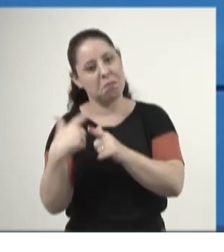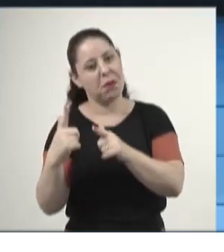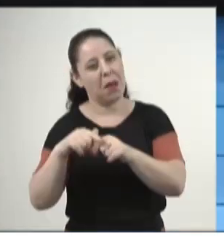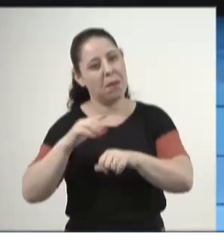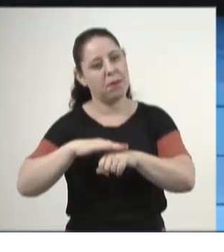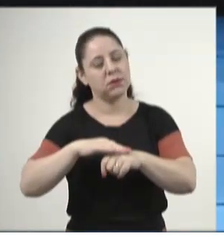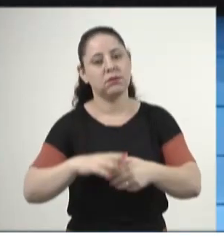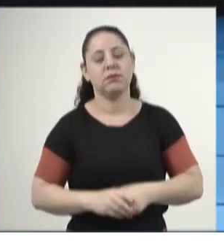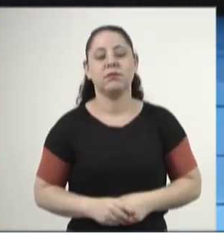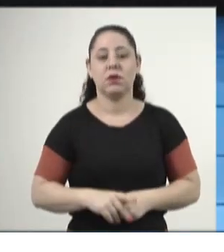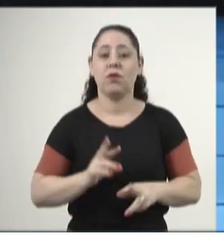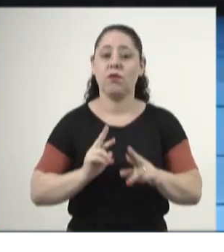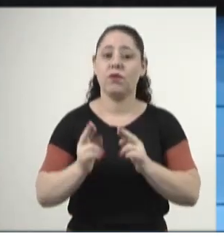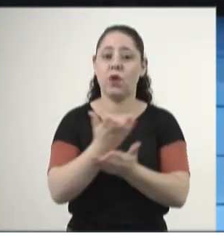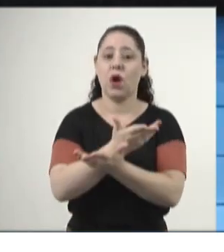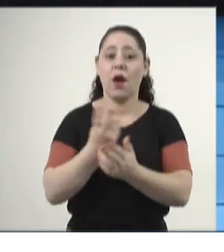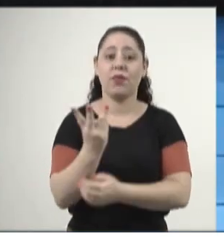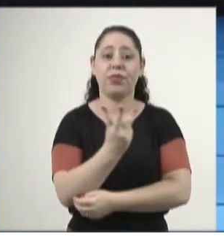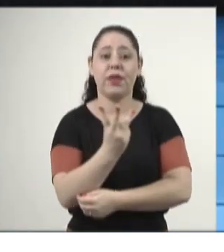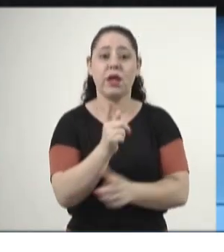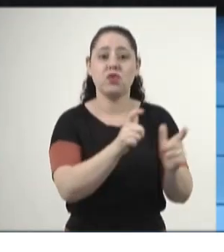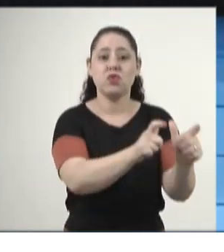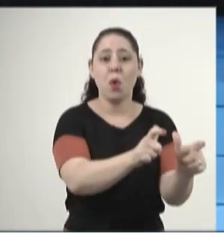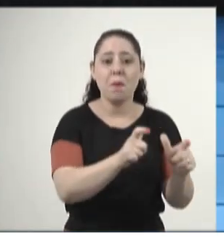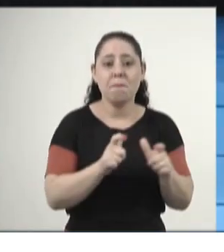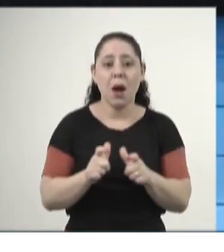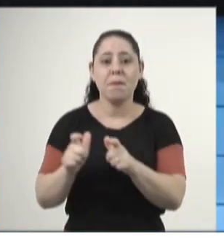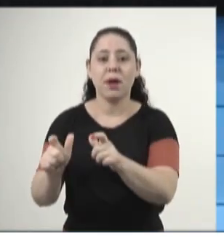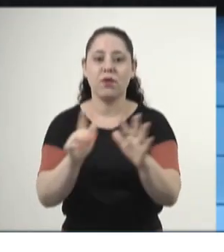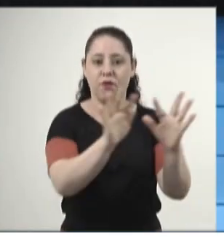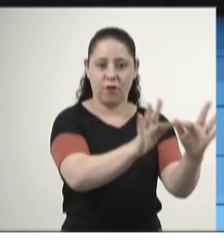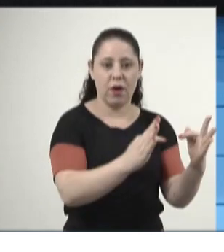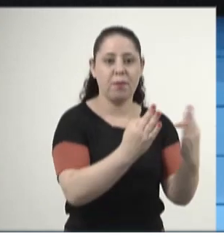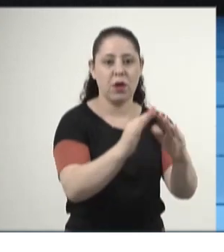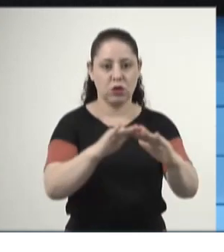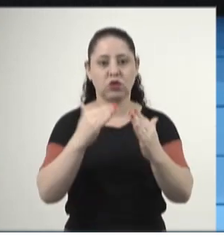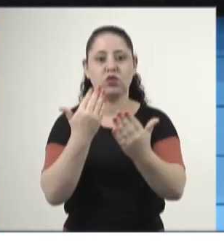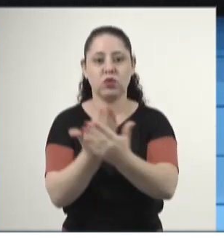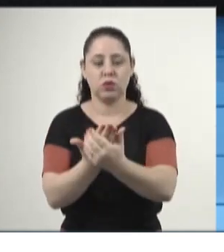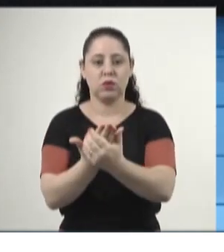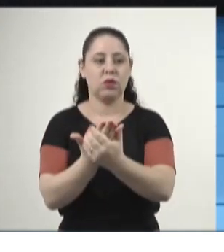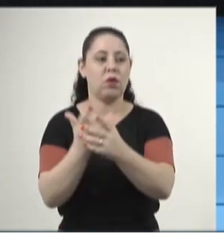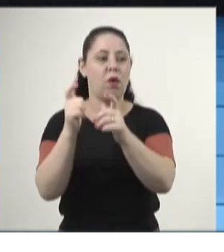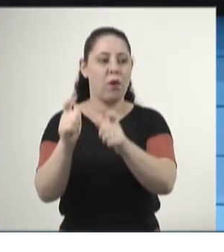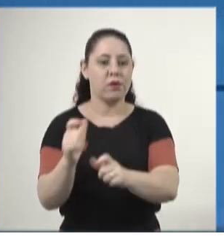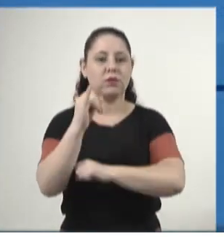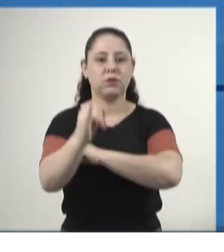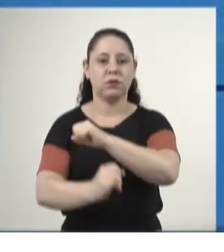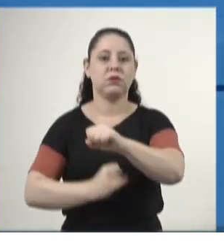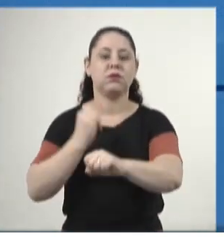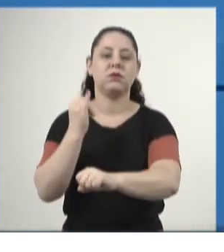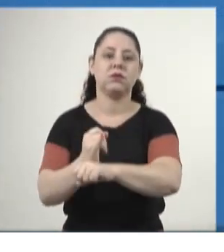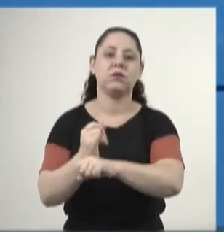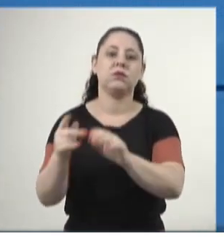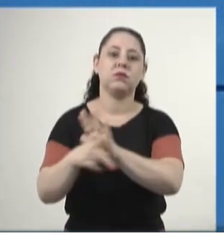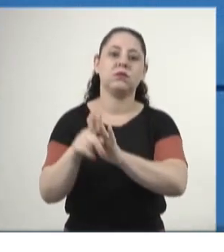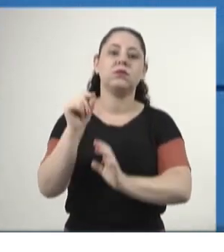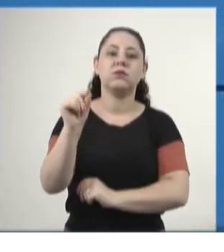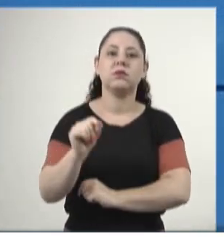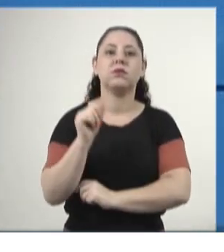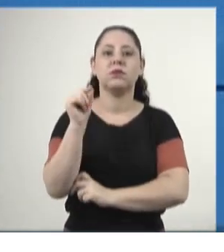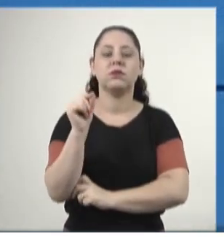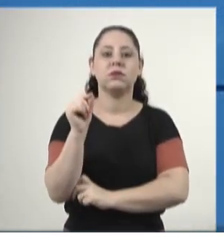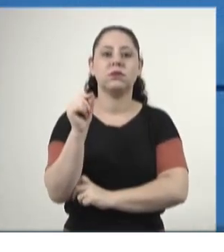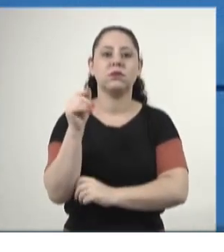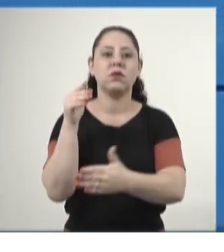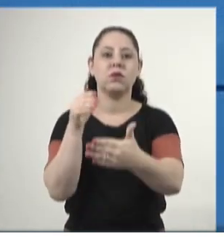Então, conviver nesses três espaços, família, escola e o ambiente virtual delas, passa a ser